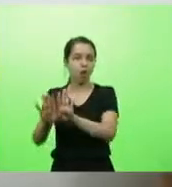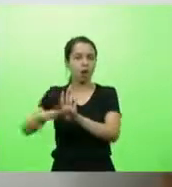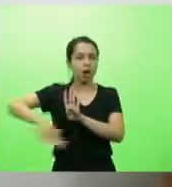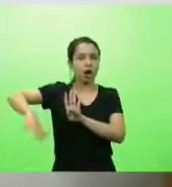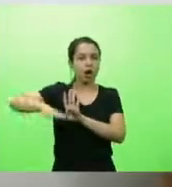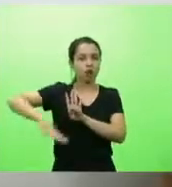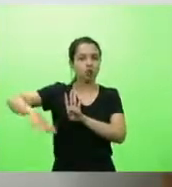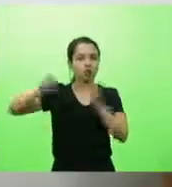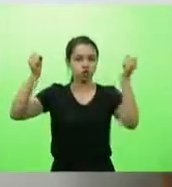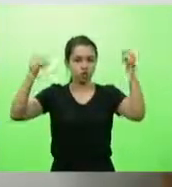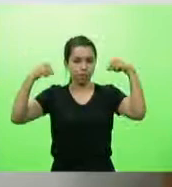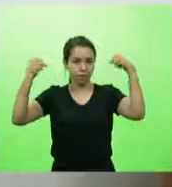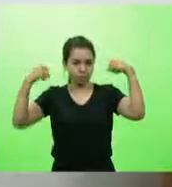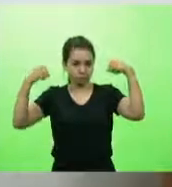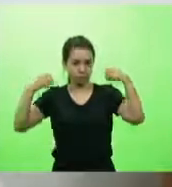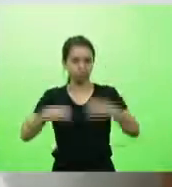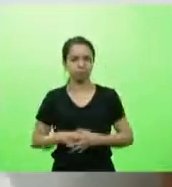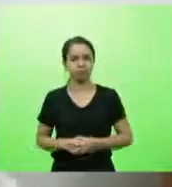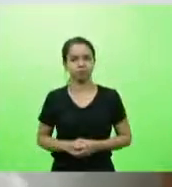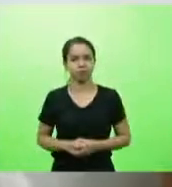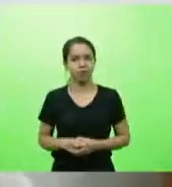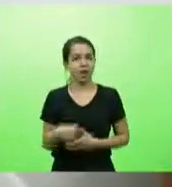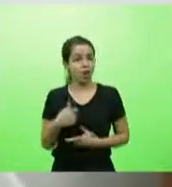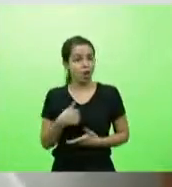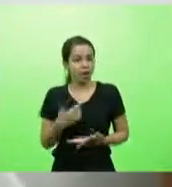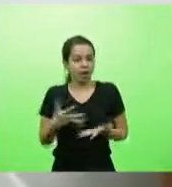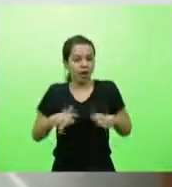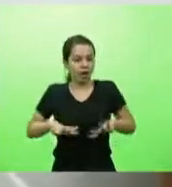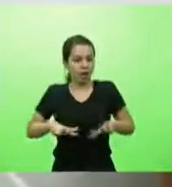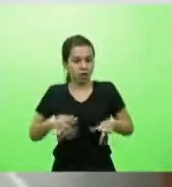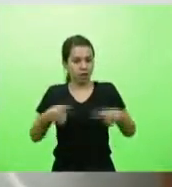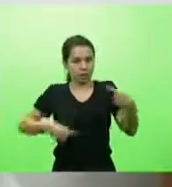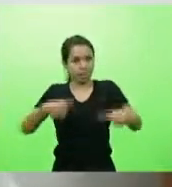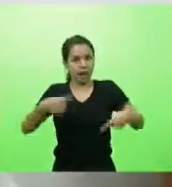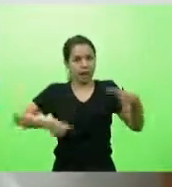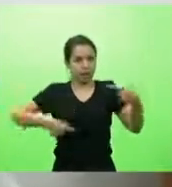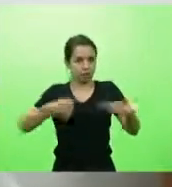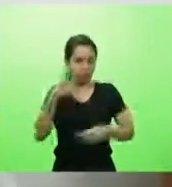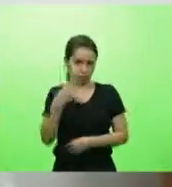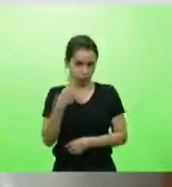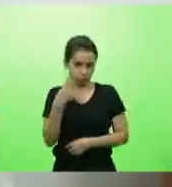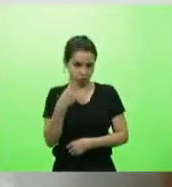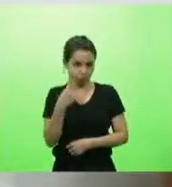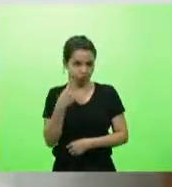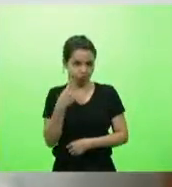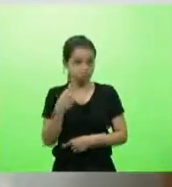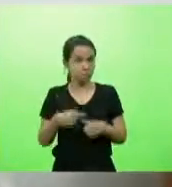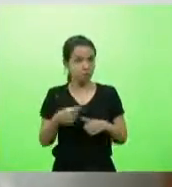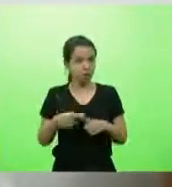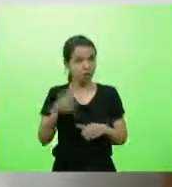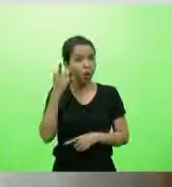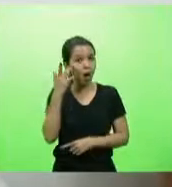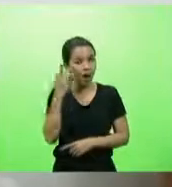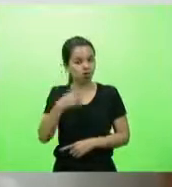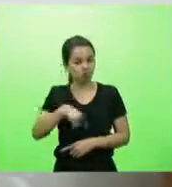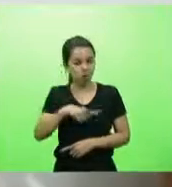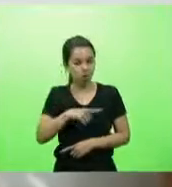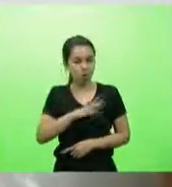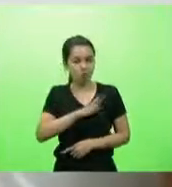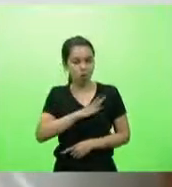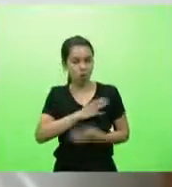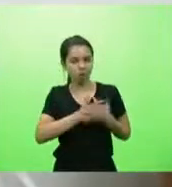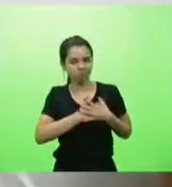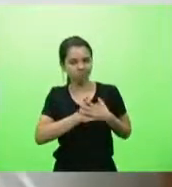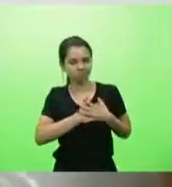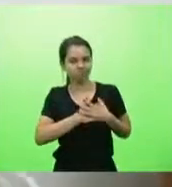deputado Kennedy. Eu não quero fazer um debate político sobre isso, porque eu acho que a gente está ainda com o coração muito dolorido. Eu que estou